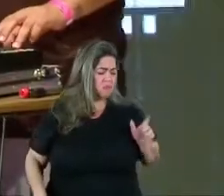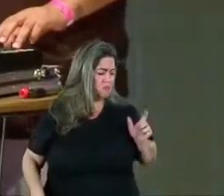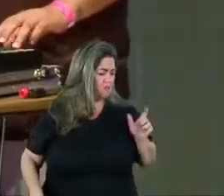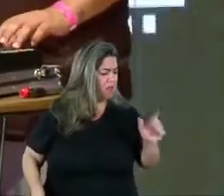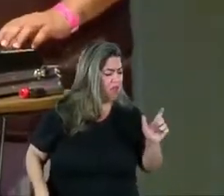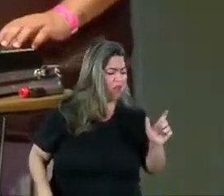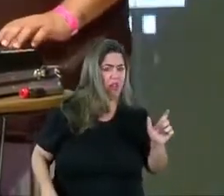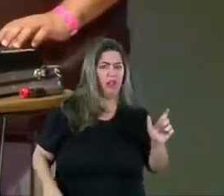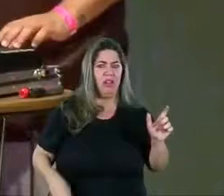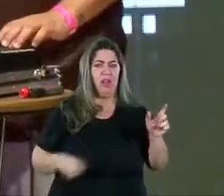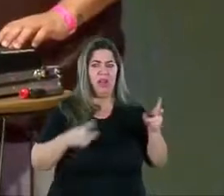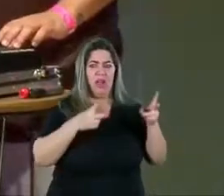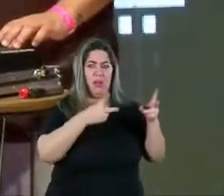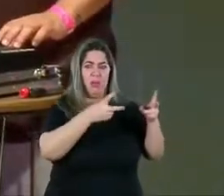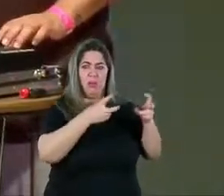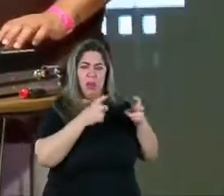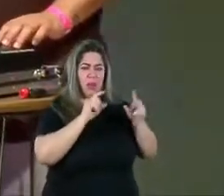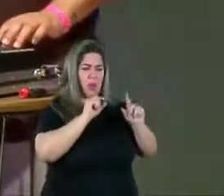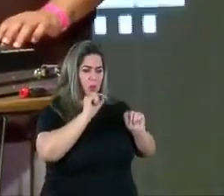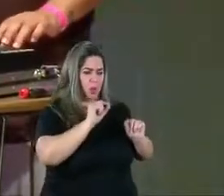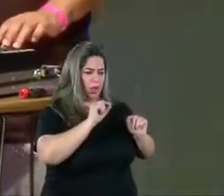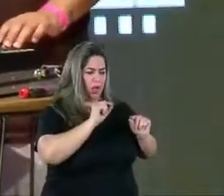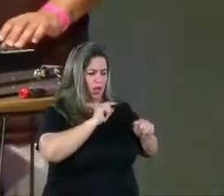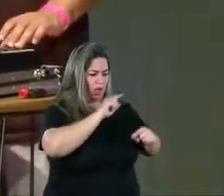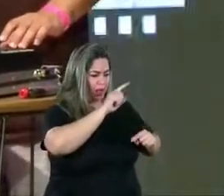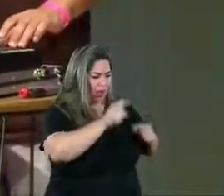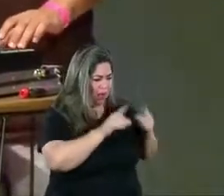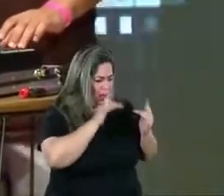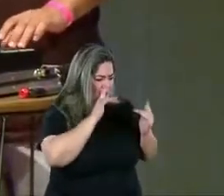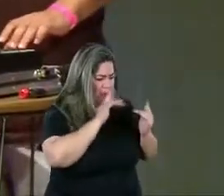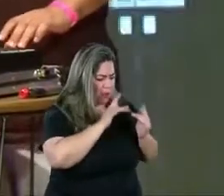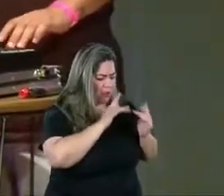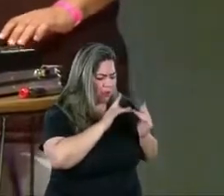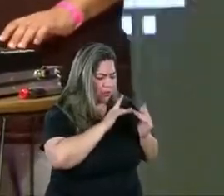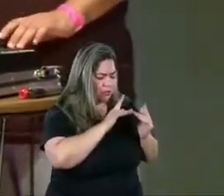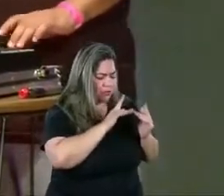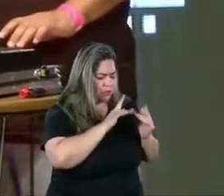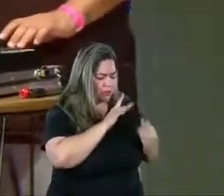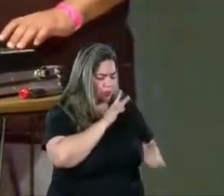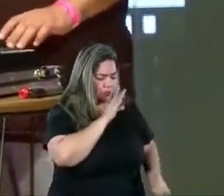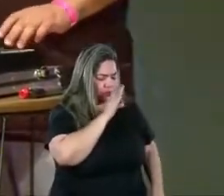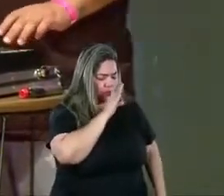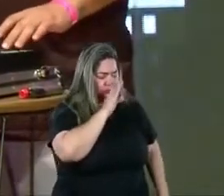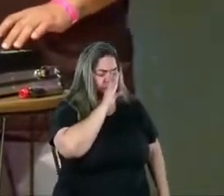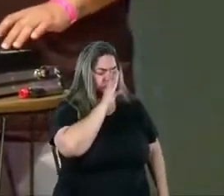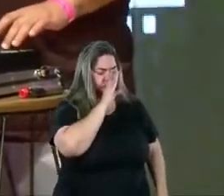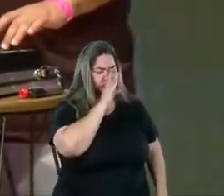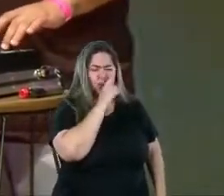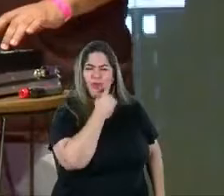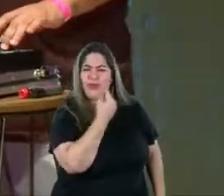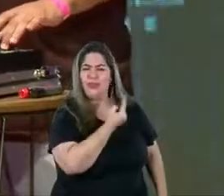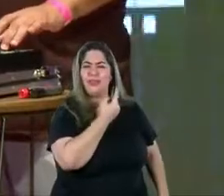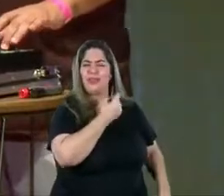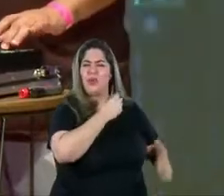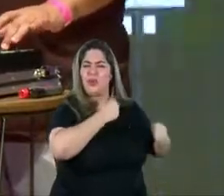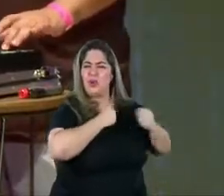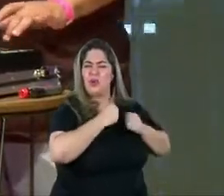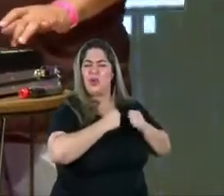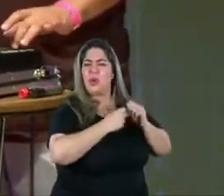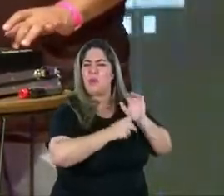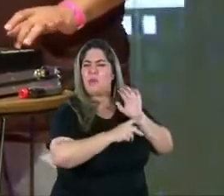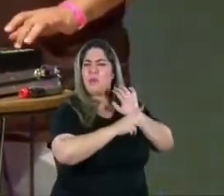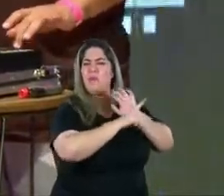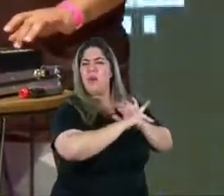Talvez identificando-se com ele, o gorila esteja a ponto de alcançar no fundo do silêncio as fontes das quais brota